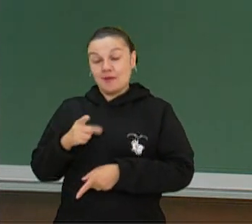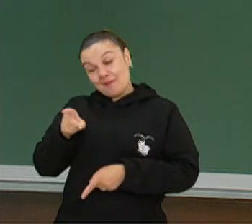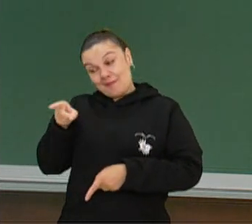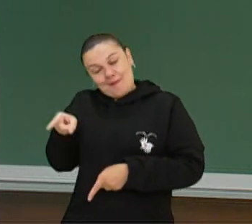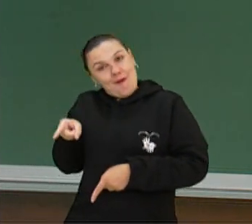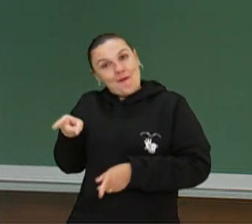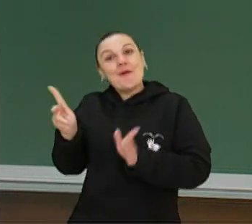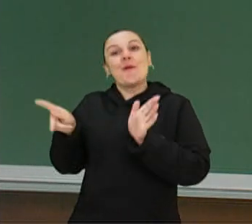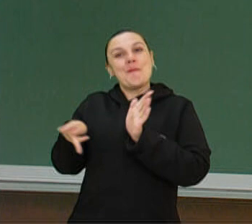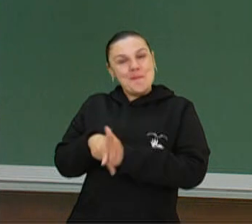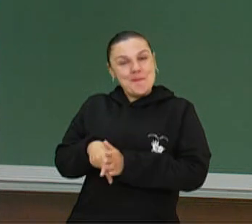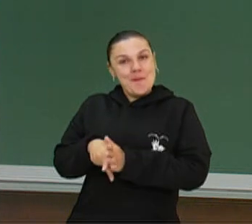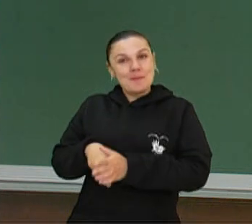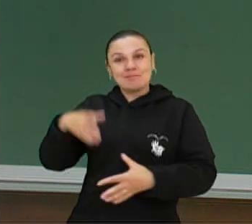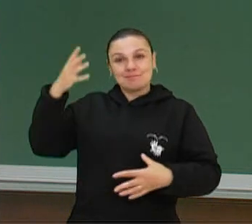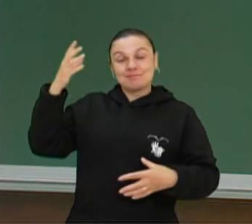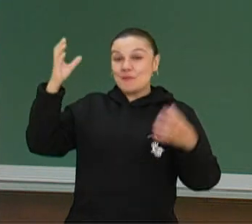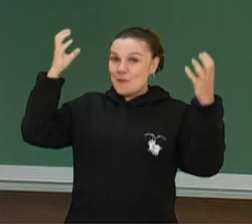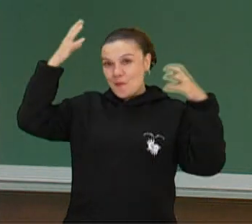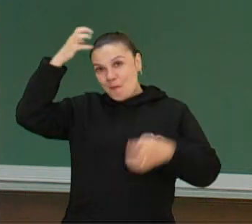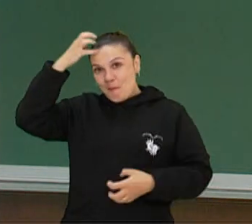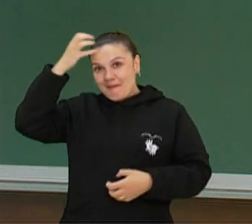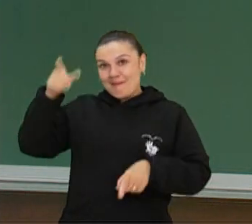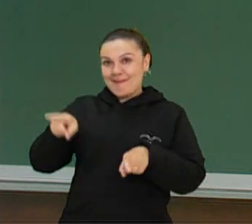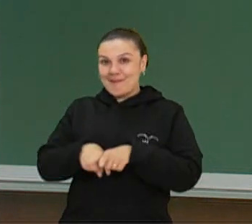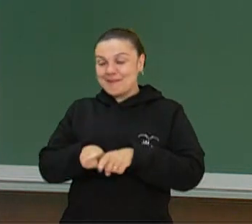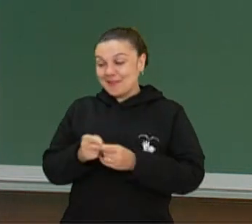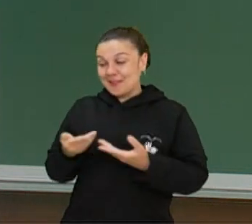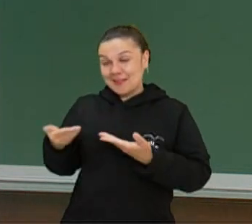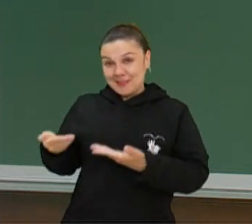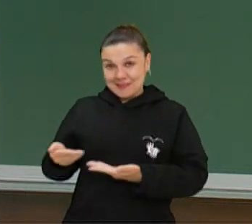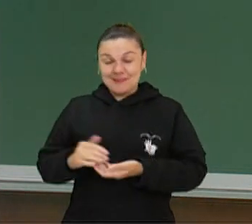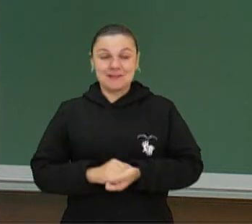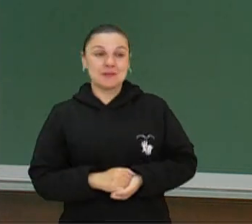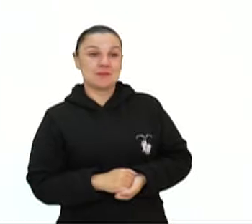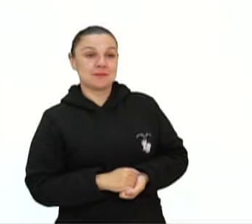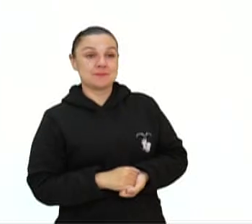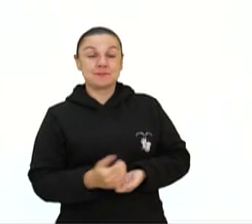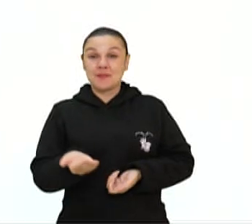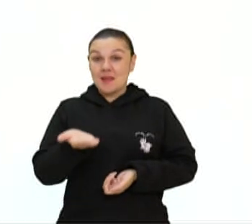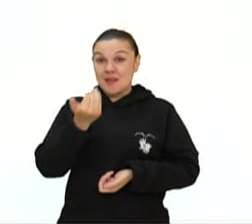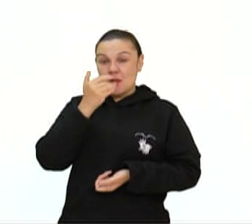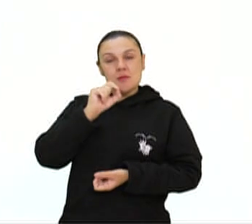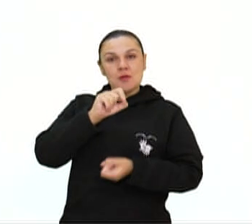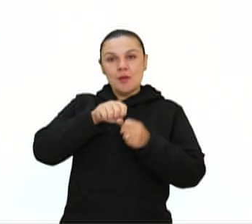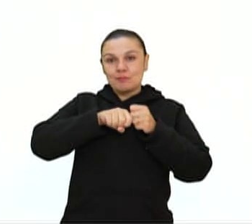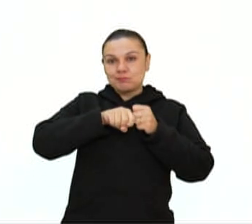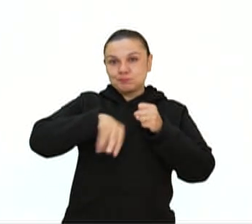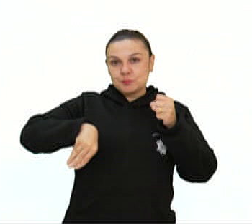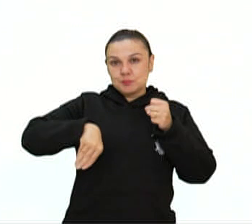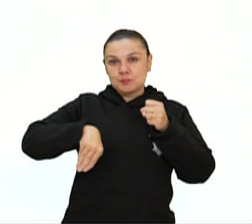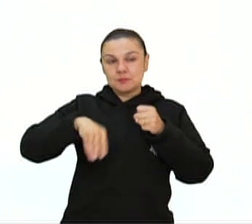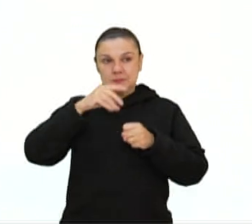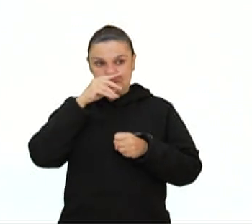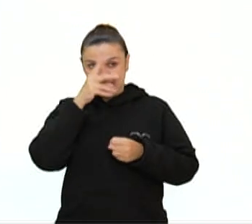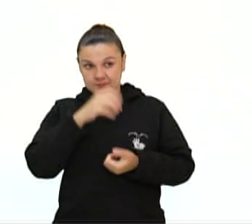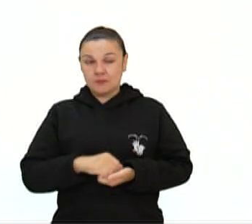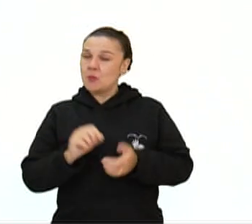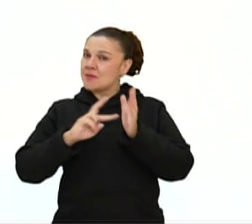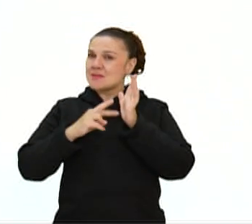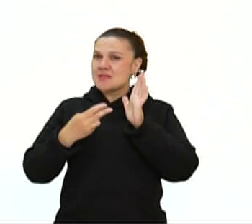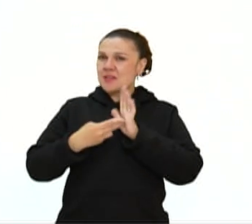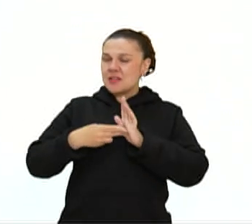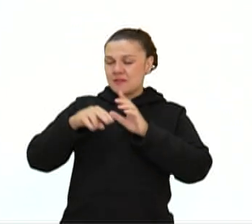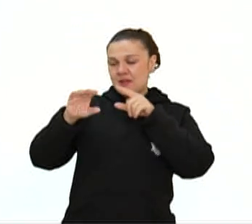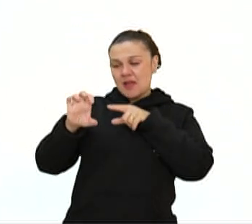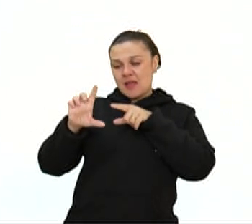aqui hoje conosco, o nosso bugio ruivo. E a nutrição também tem a eliminação de restos. Pessoal, e por falar em eliminação de restos, eu